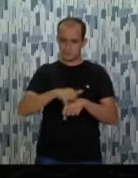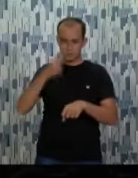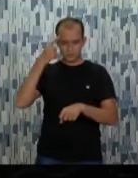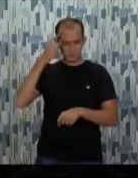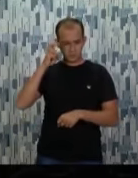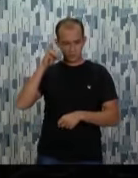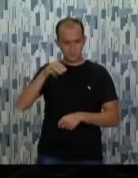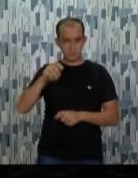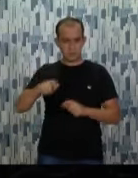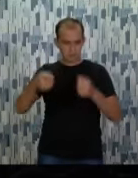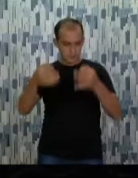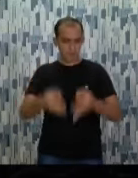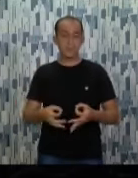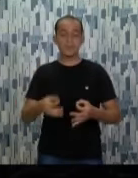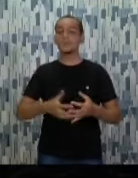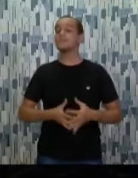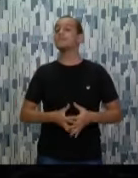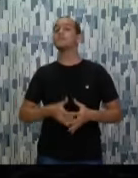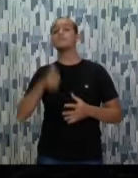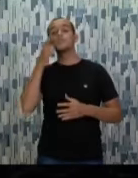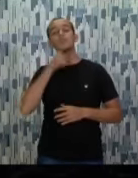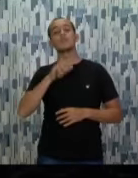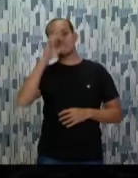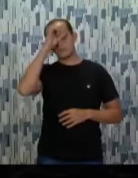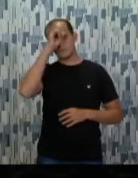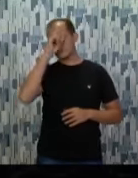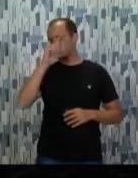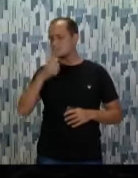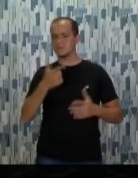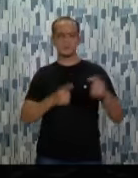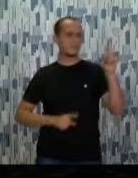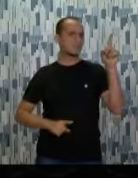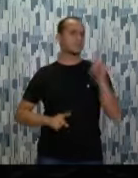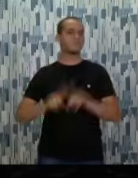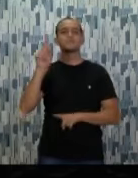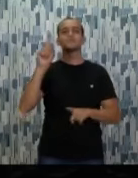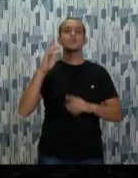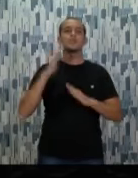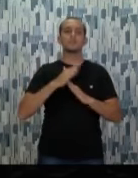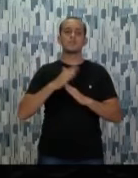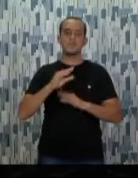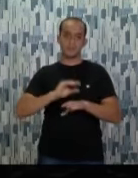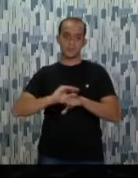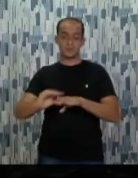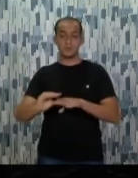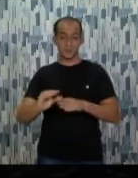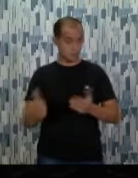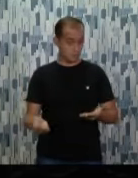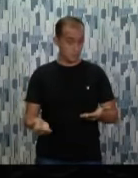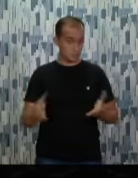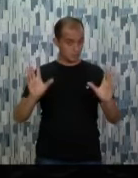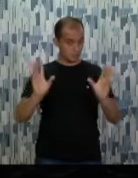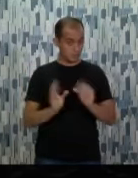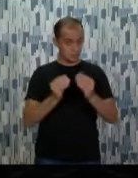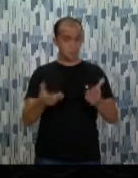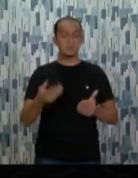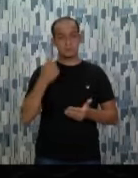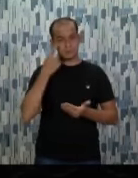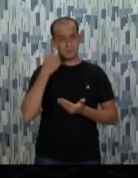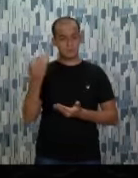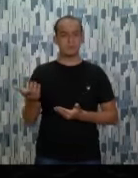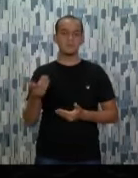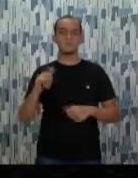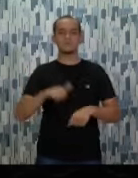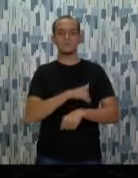minutos dá certo, o ganho de aprendizagem é desproporcional ao tempo investido. Então, resumindo isso aqui, olha só,